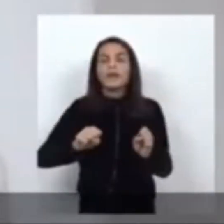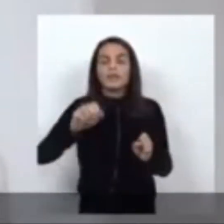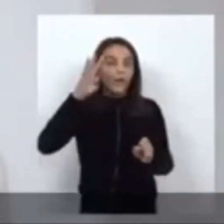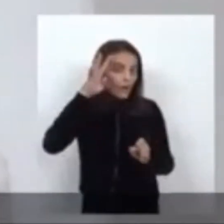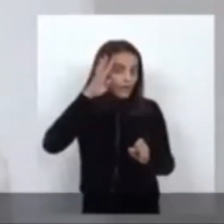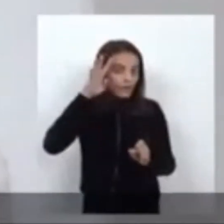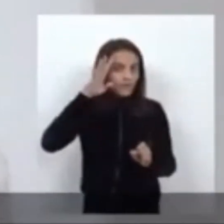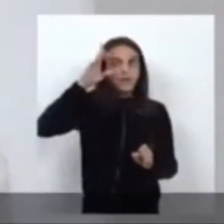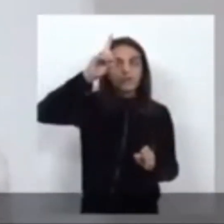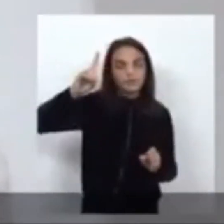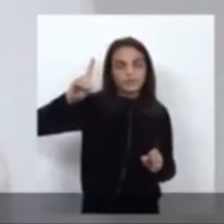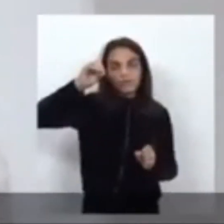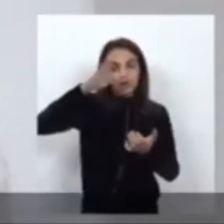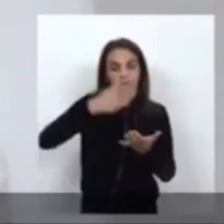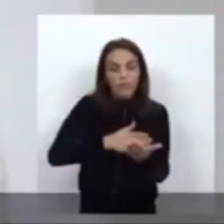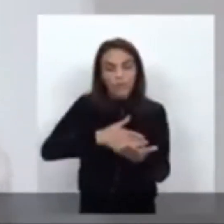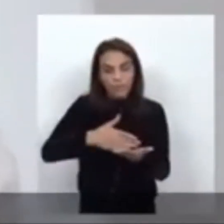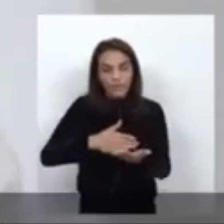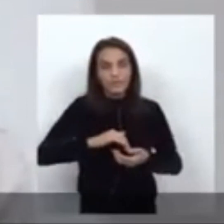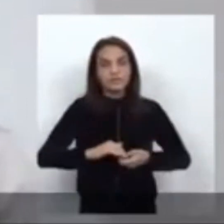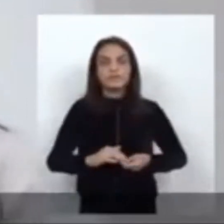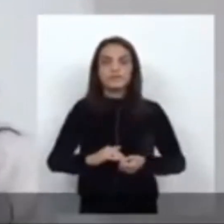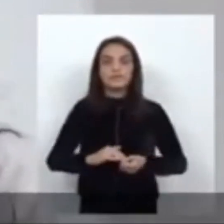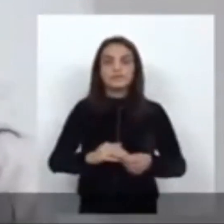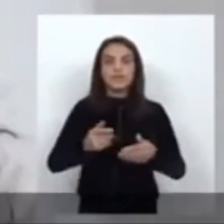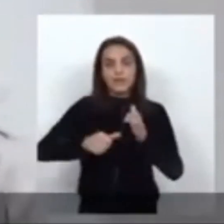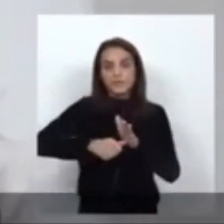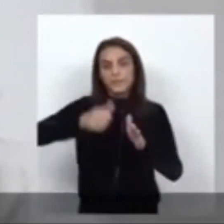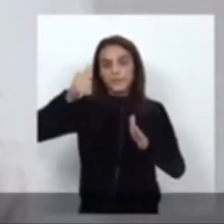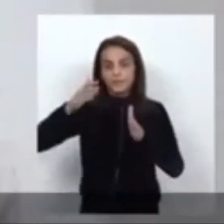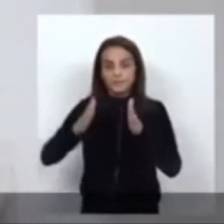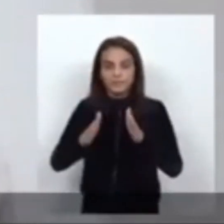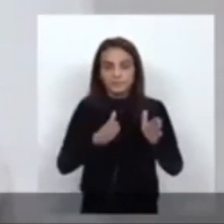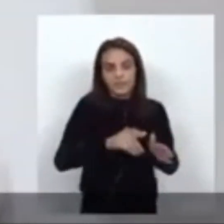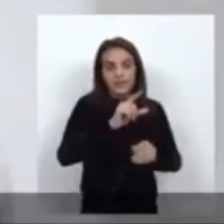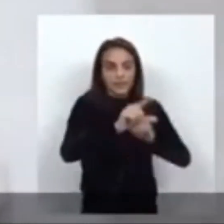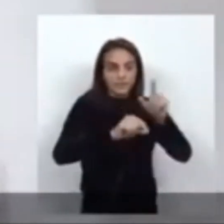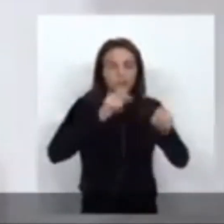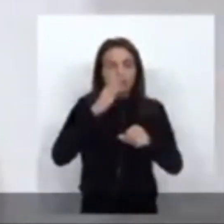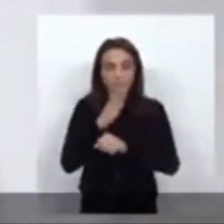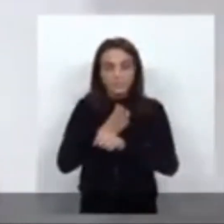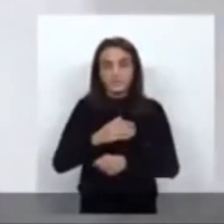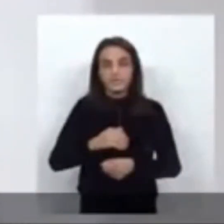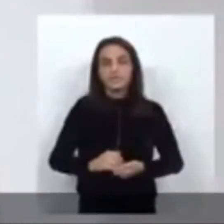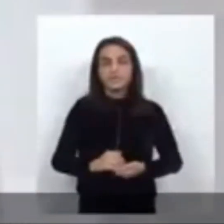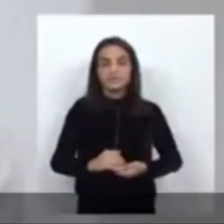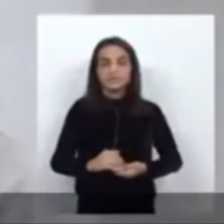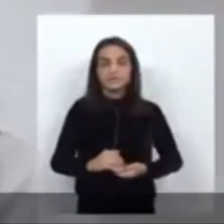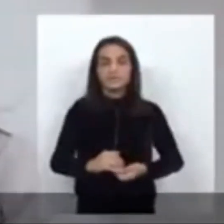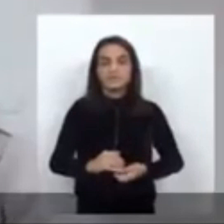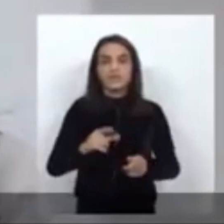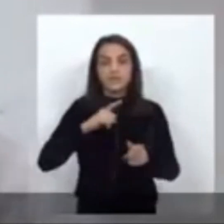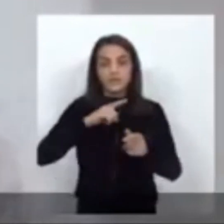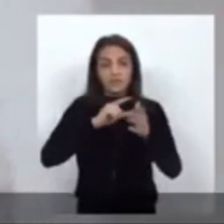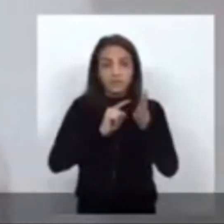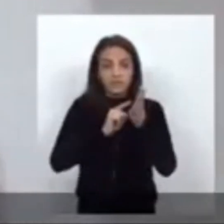diretores comecem a realizar, né, Roberta, a primeira etapa, que é a definição dos participantes. Aqui tem uma